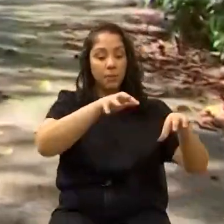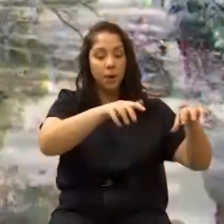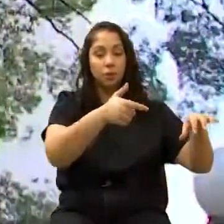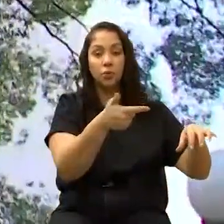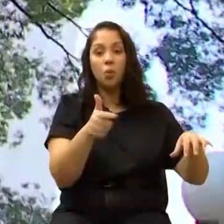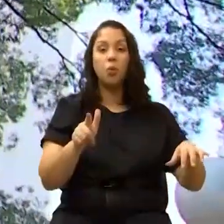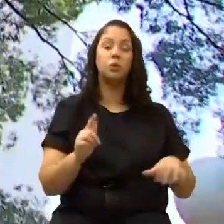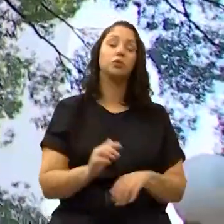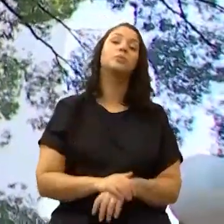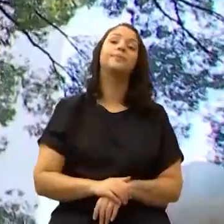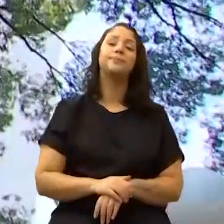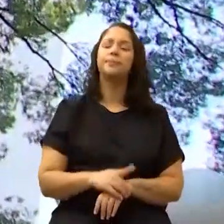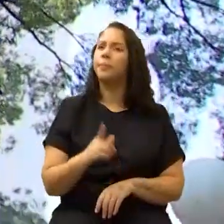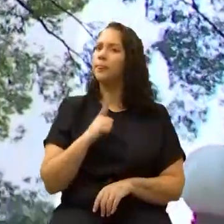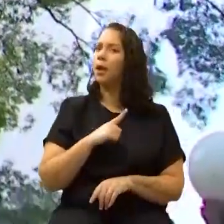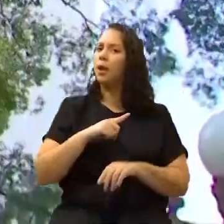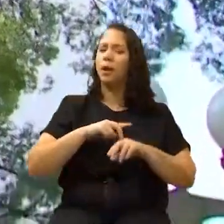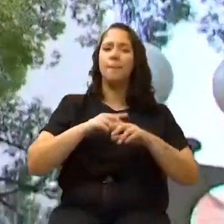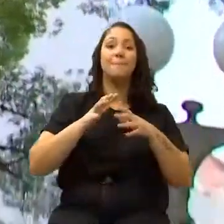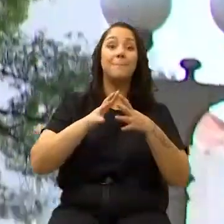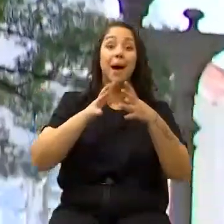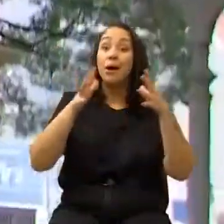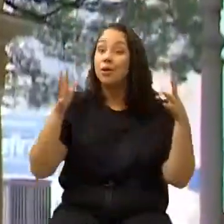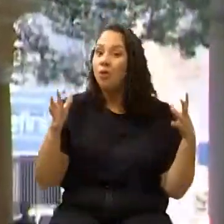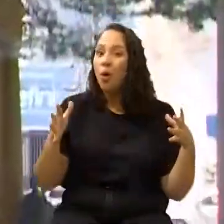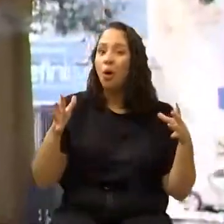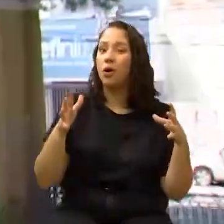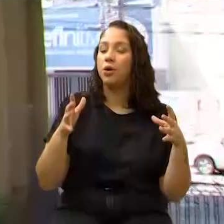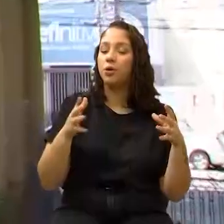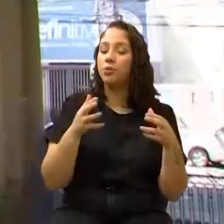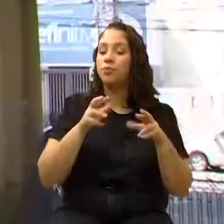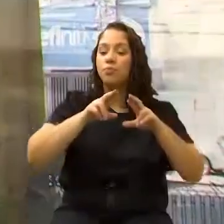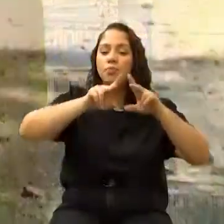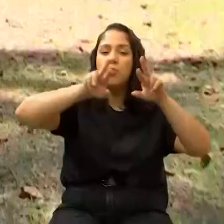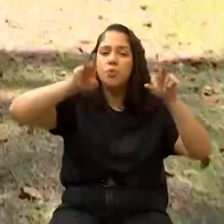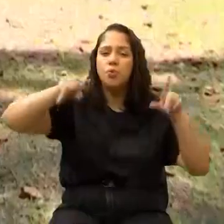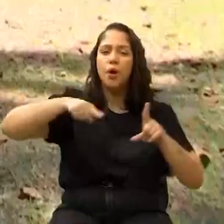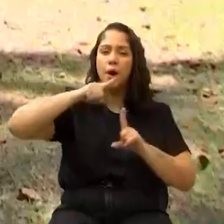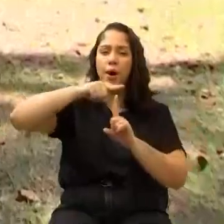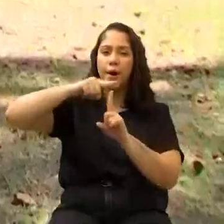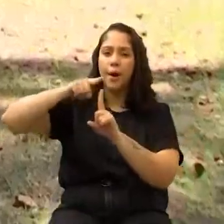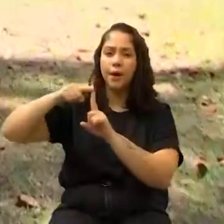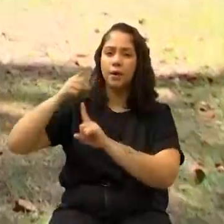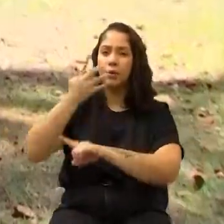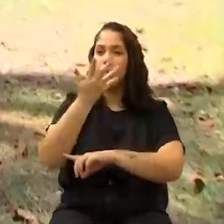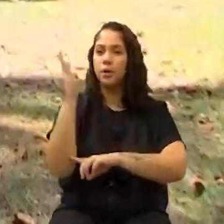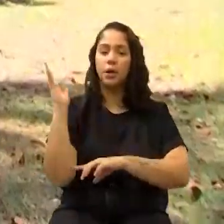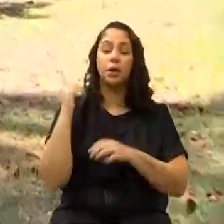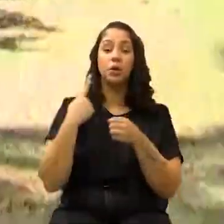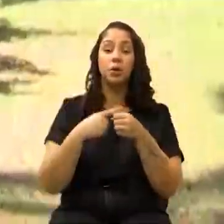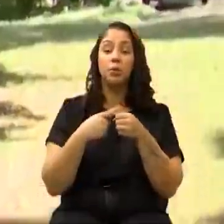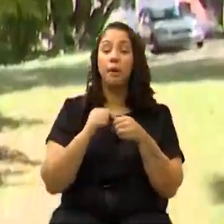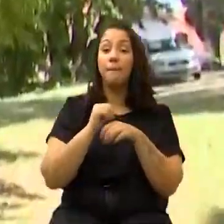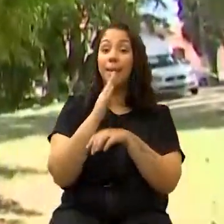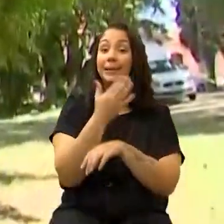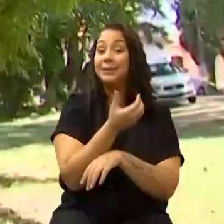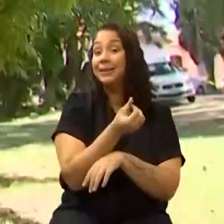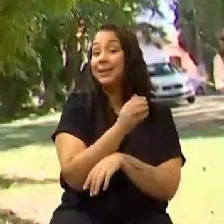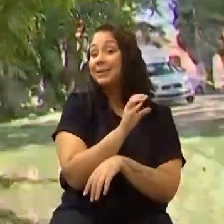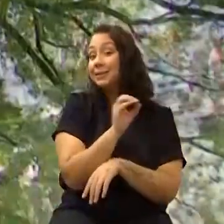outros espaços que tem na cidade e que nós temos a maior coleção Urbana de árvores do Brasil